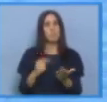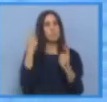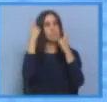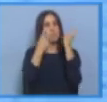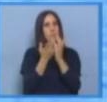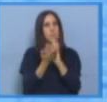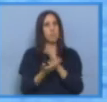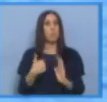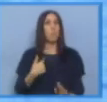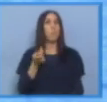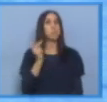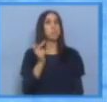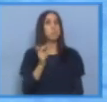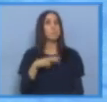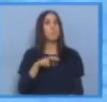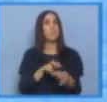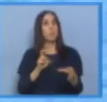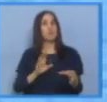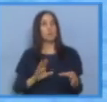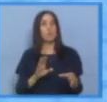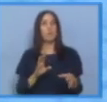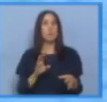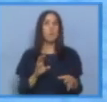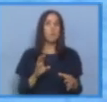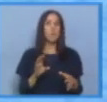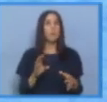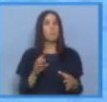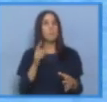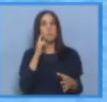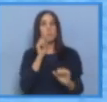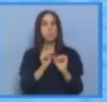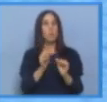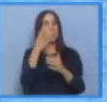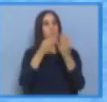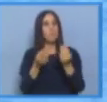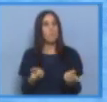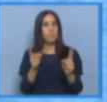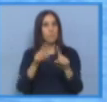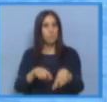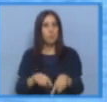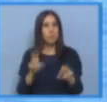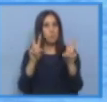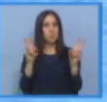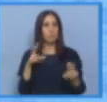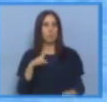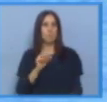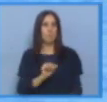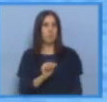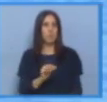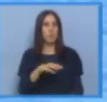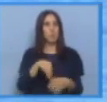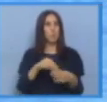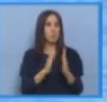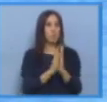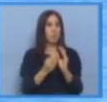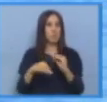pensamento. Como eu estive muitos anos fora de Portugal, estou a reconhecer, ou melhor, reaprender, aliás, sobre o nosso Portugal. Num contexto de paróquia,